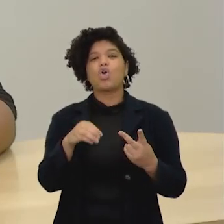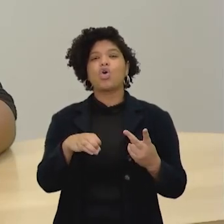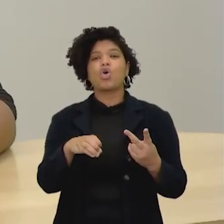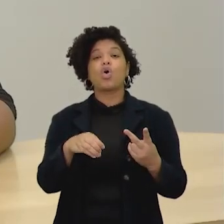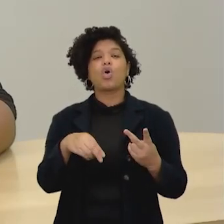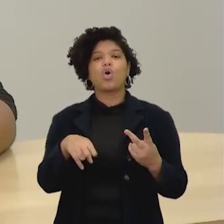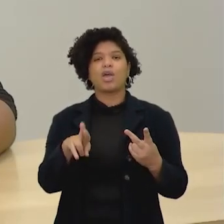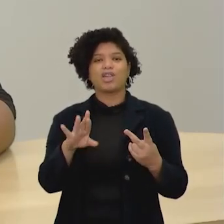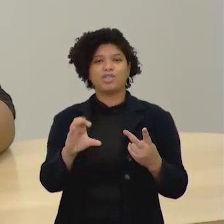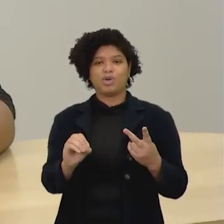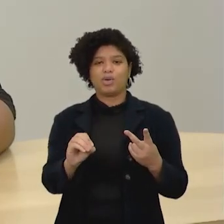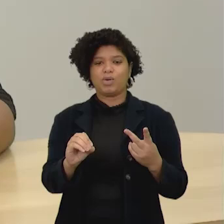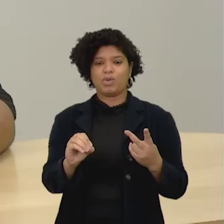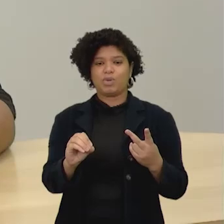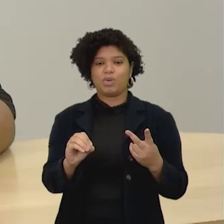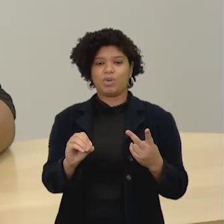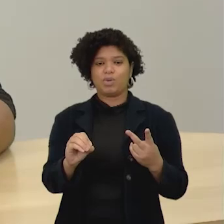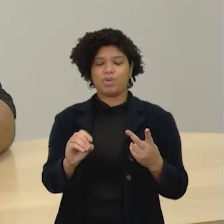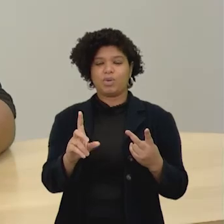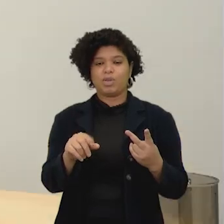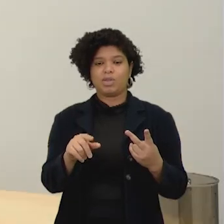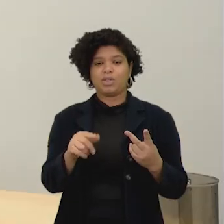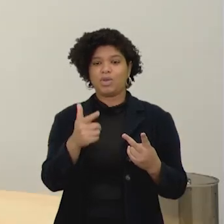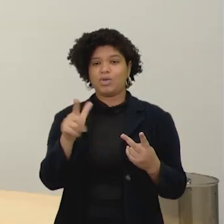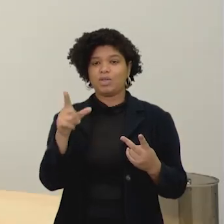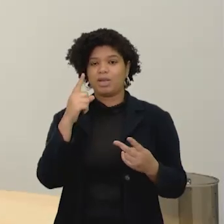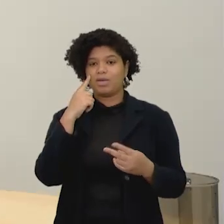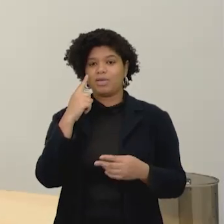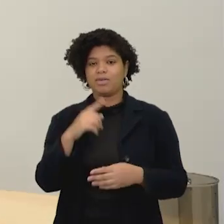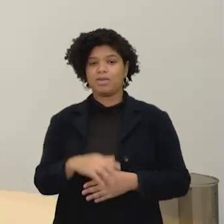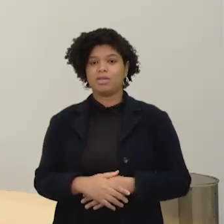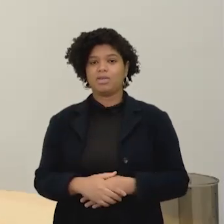Salsinha. Alguém colocou aí, ó. Alguém colocou, vamos lá.